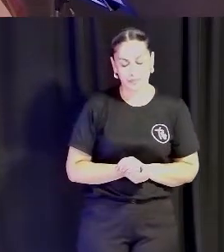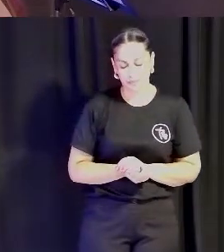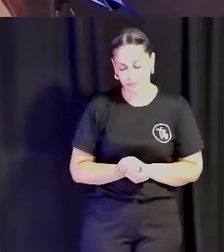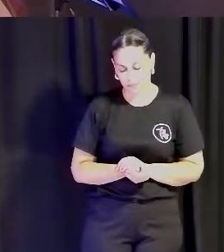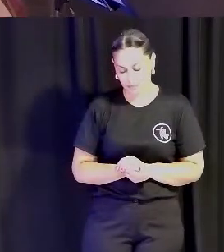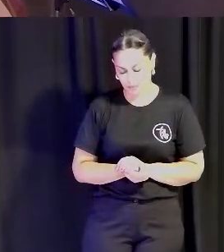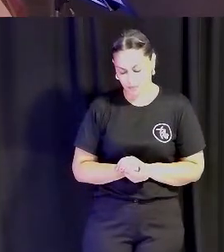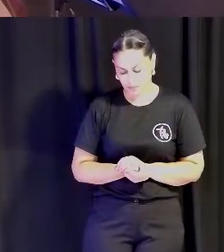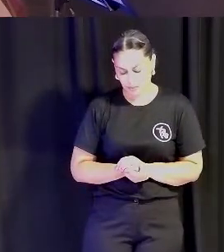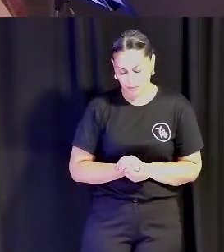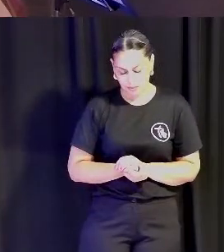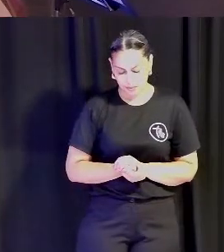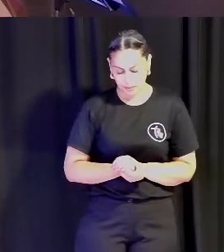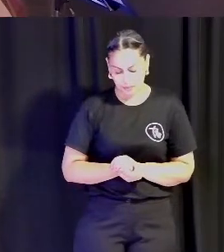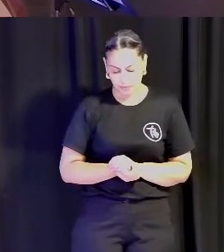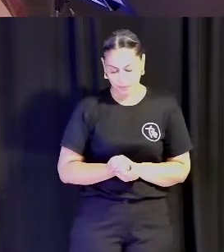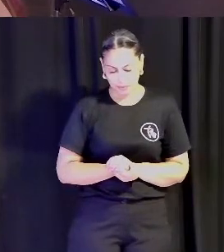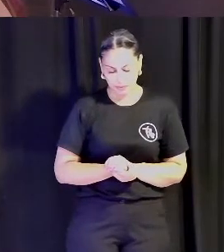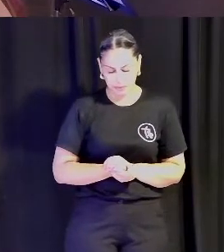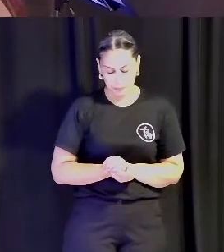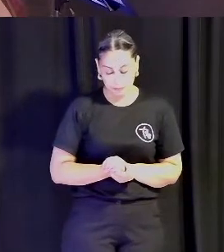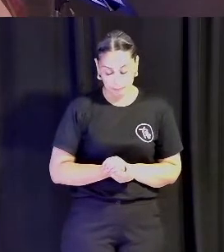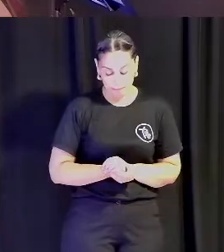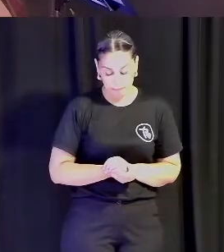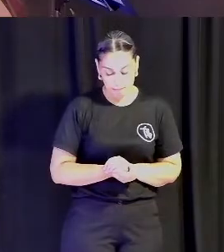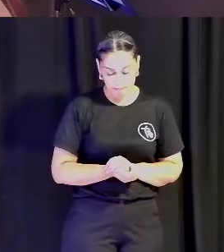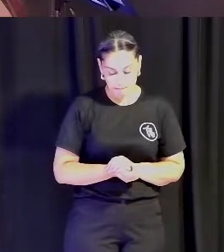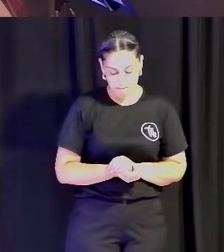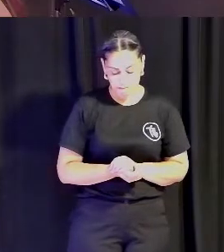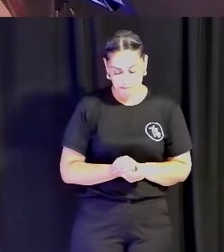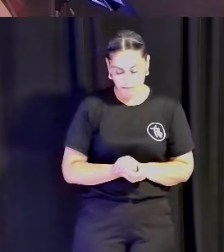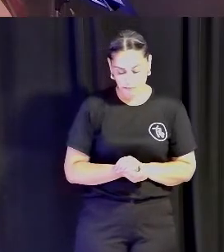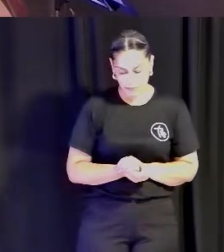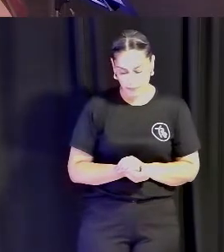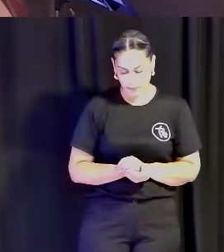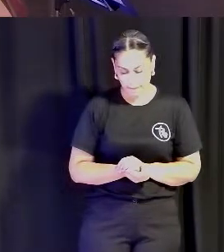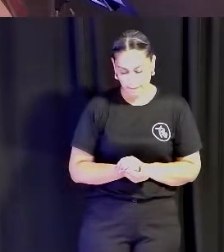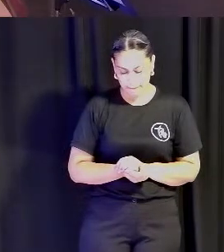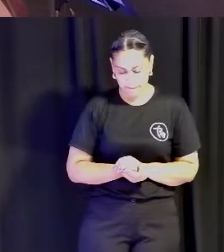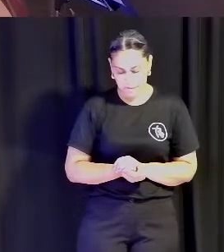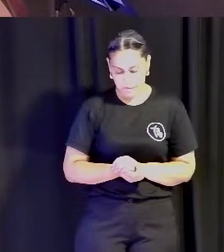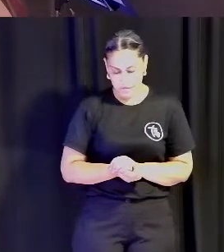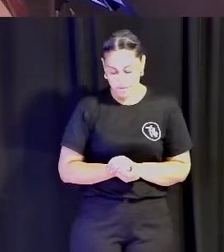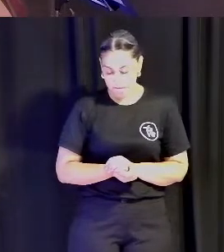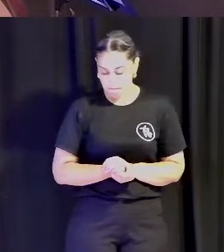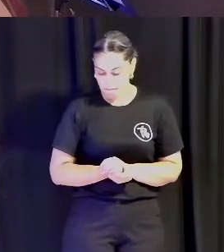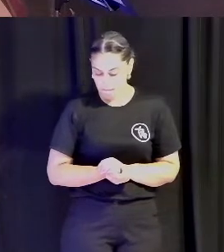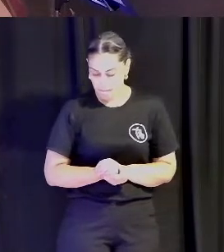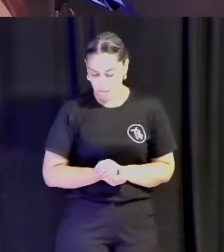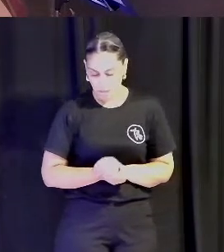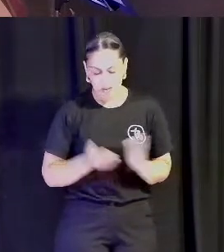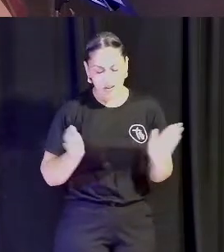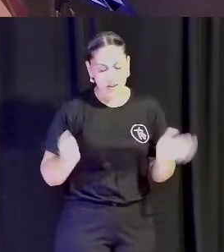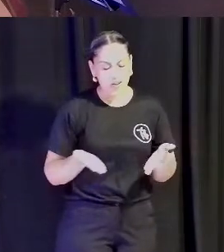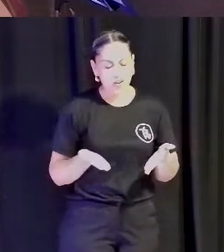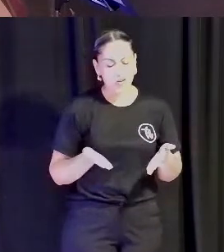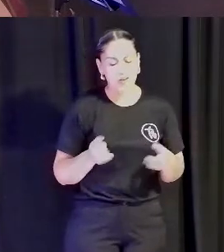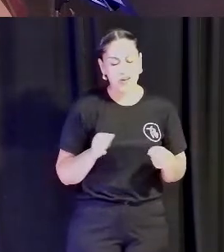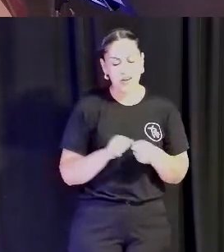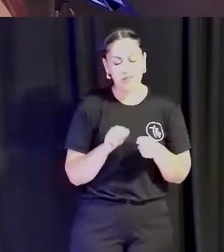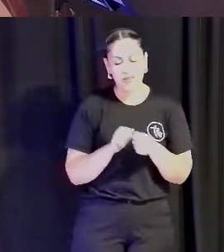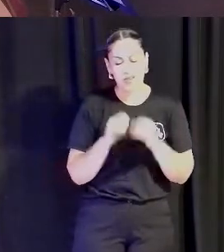Oh, faça da sua oração